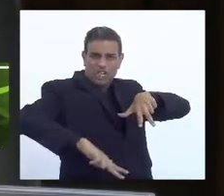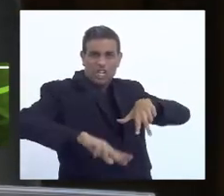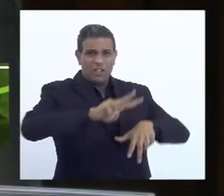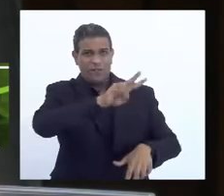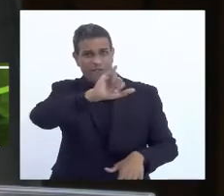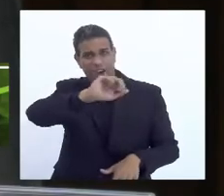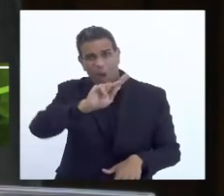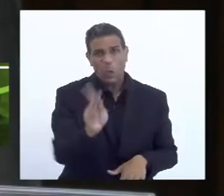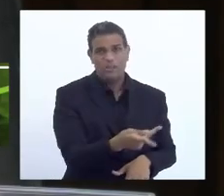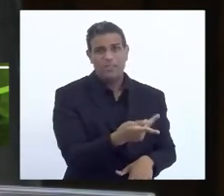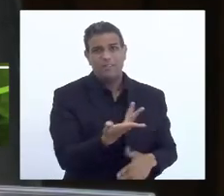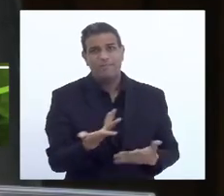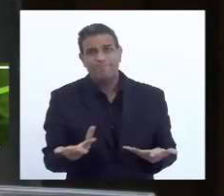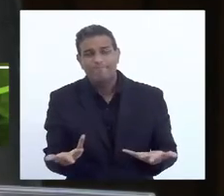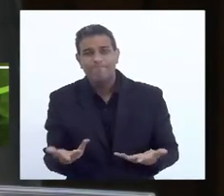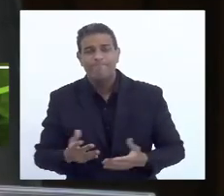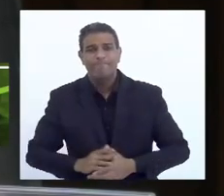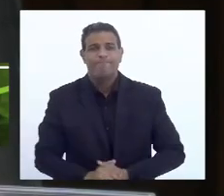Enfim,